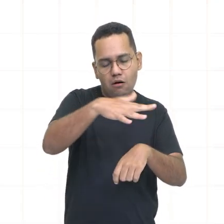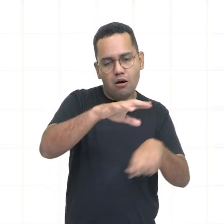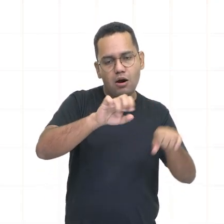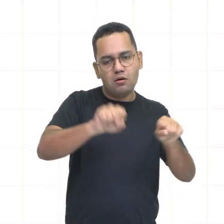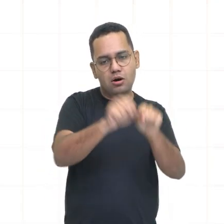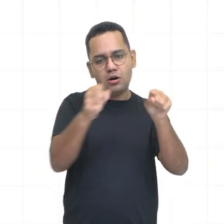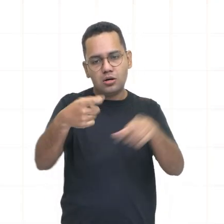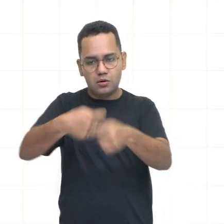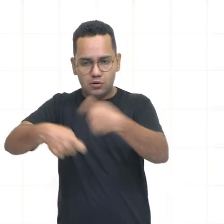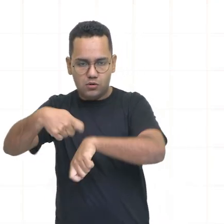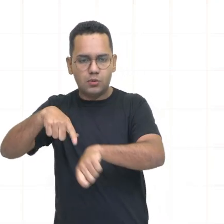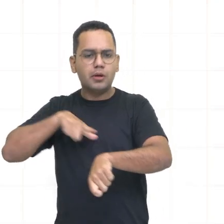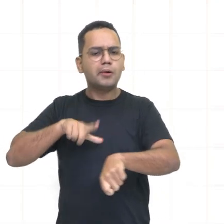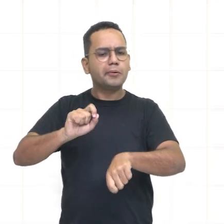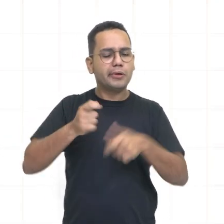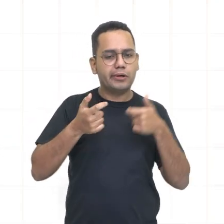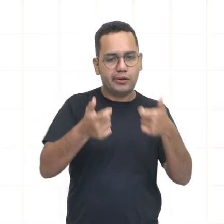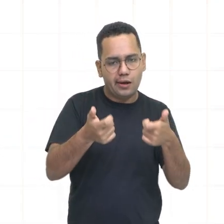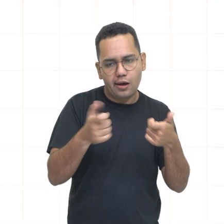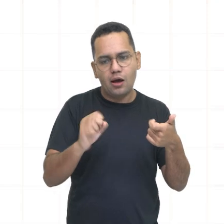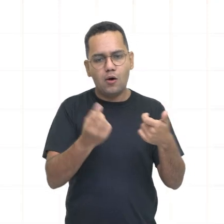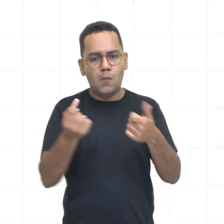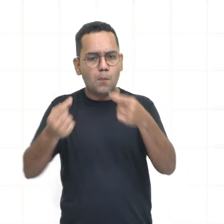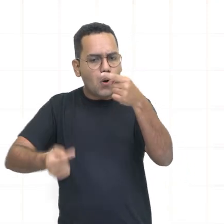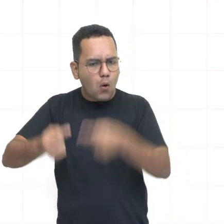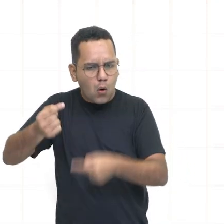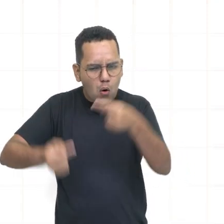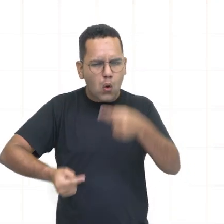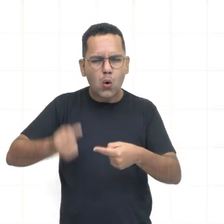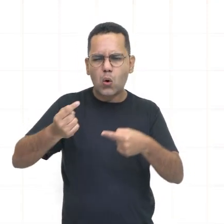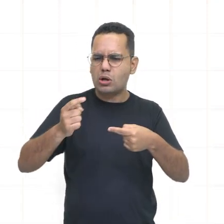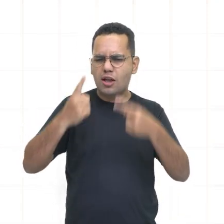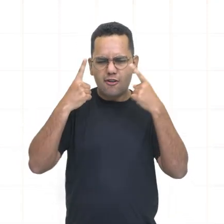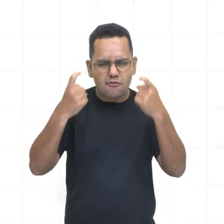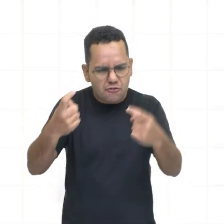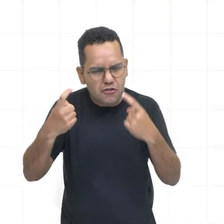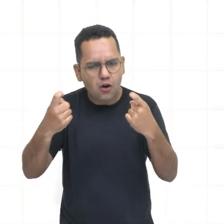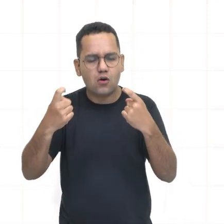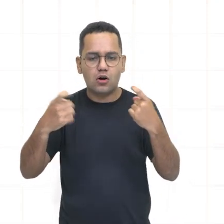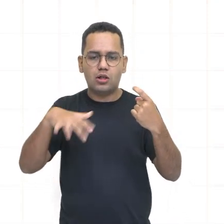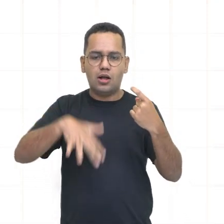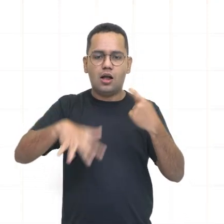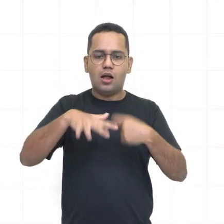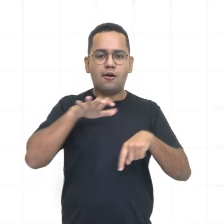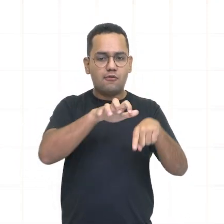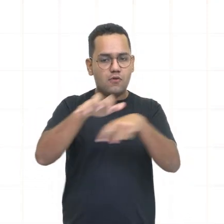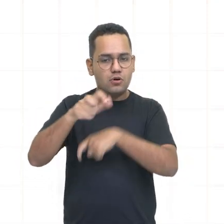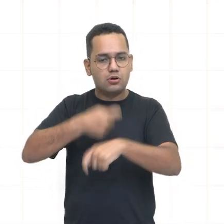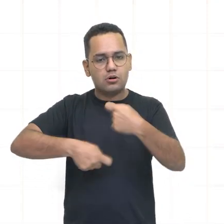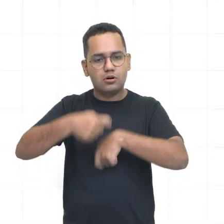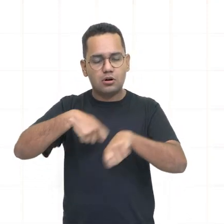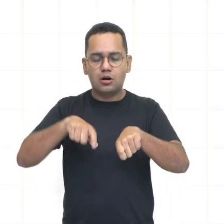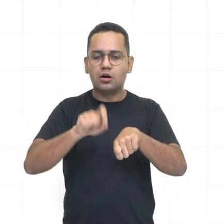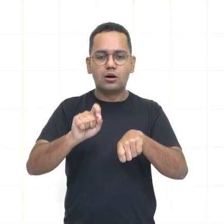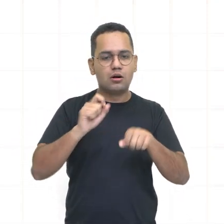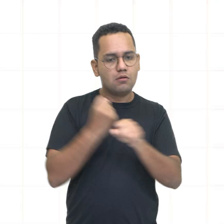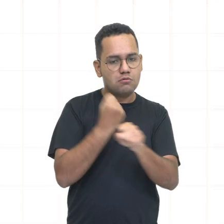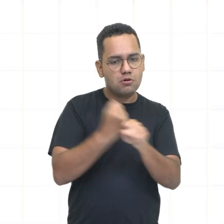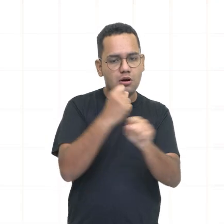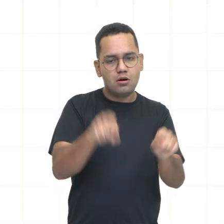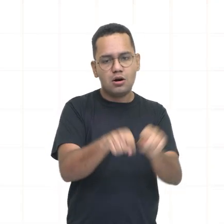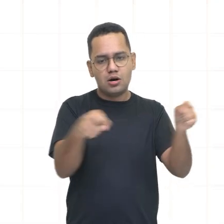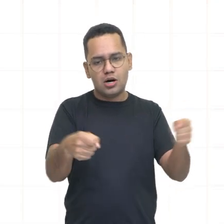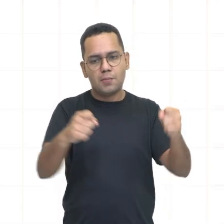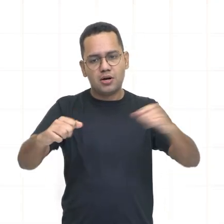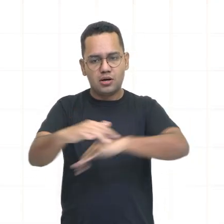gestão econômica causaram imensa destruição em infraestrutura, cidades e economias.